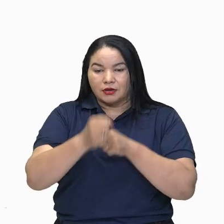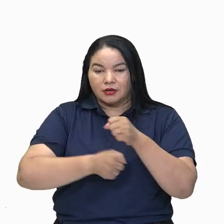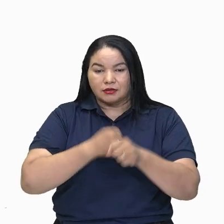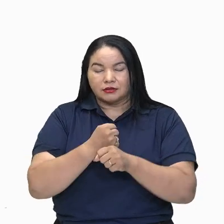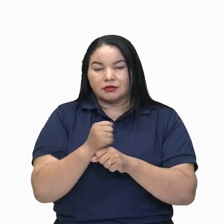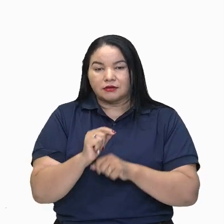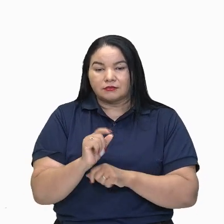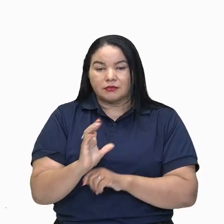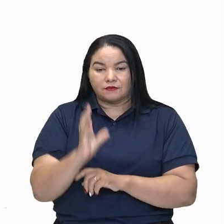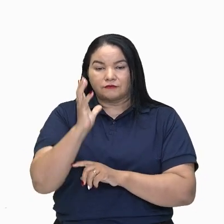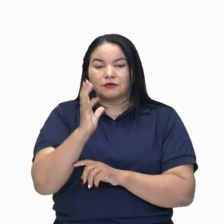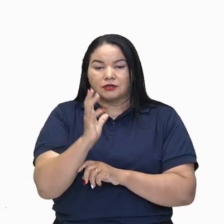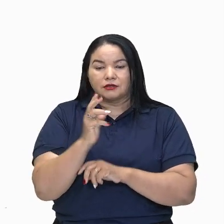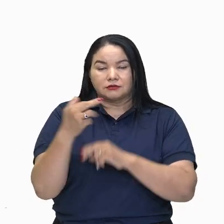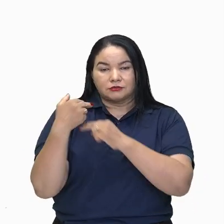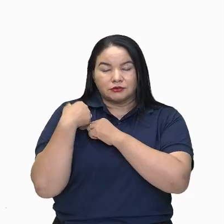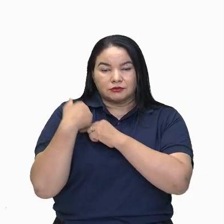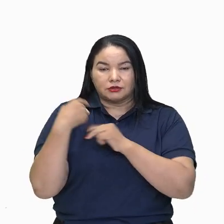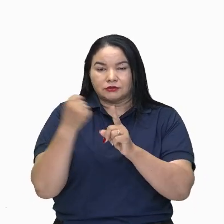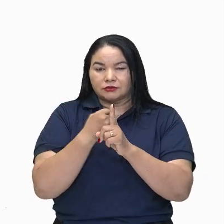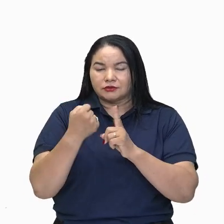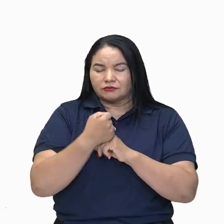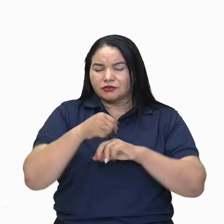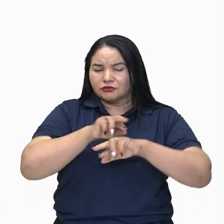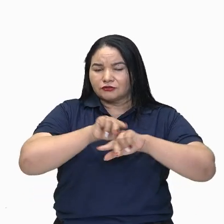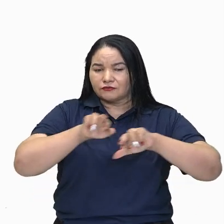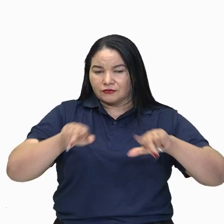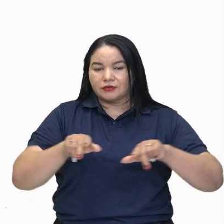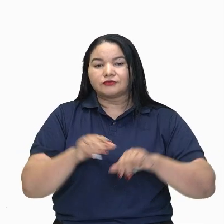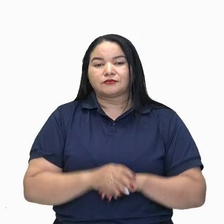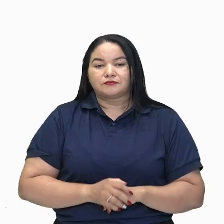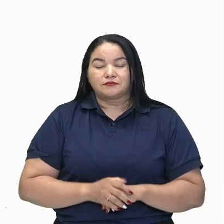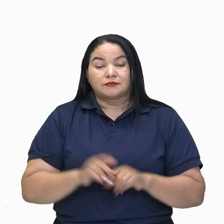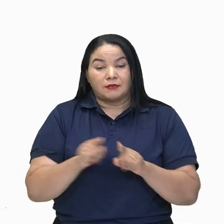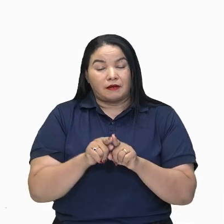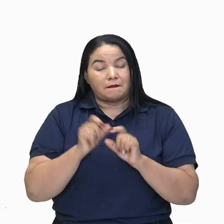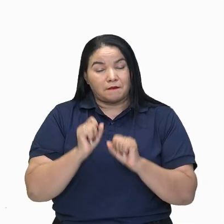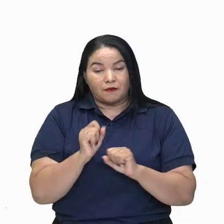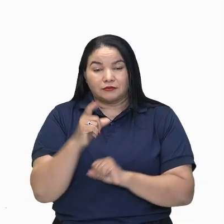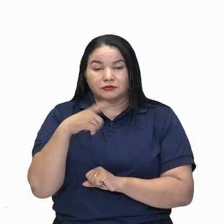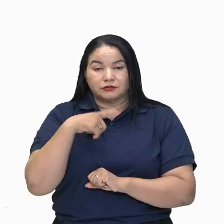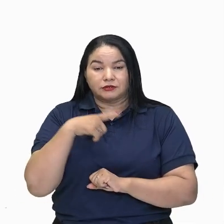responsabilidade social, entre outros. Isso pode envolver também